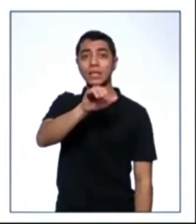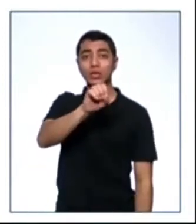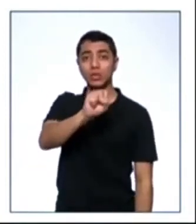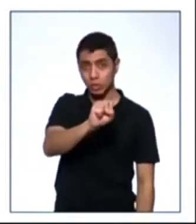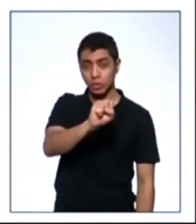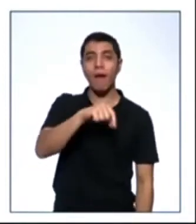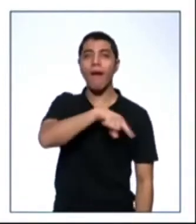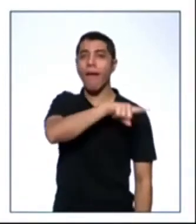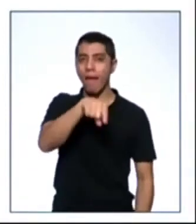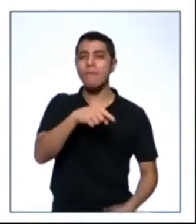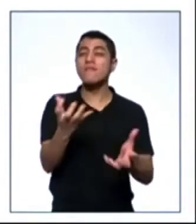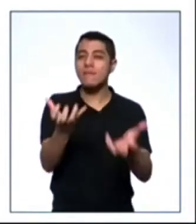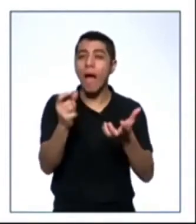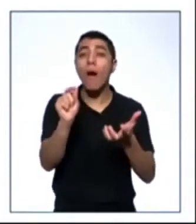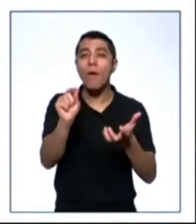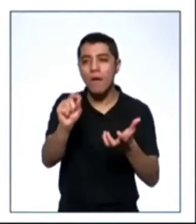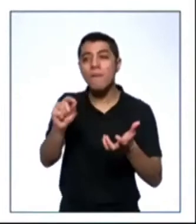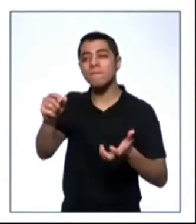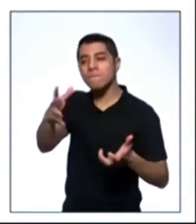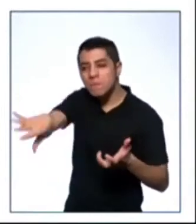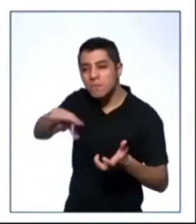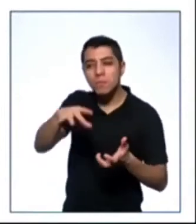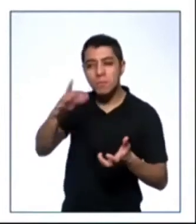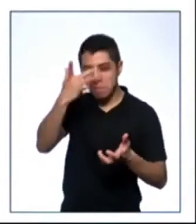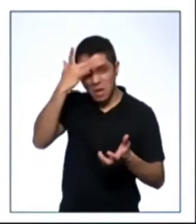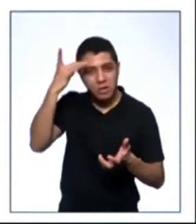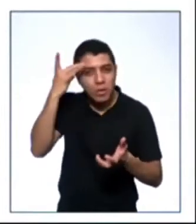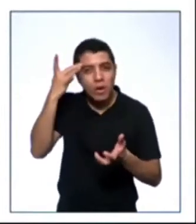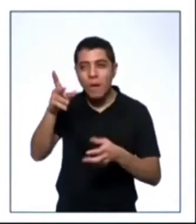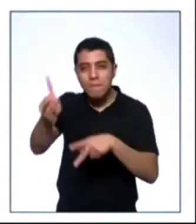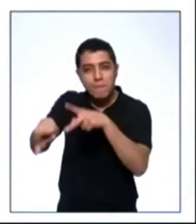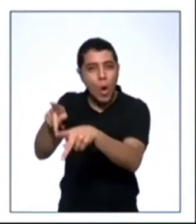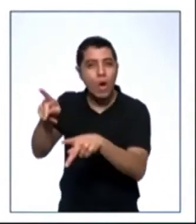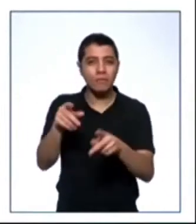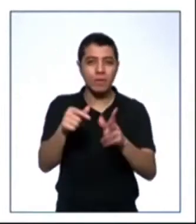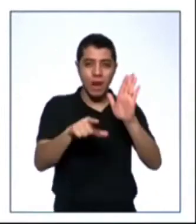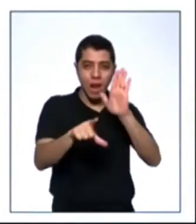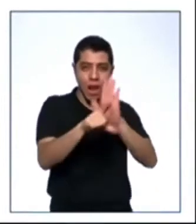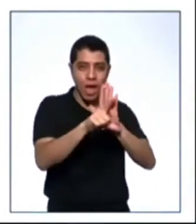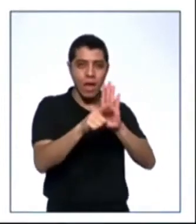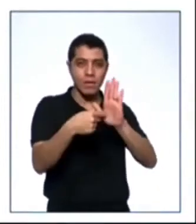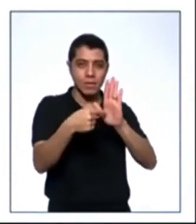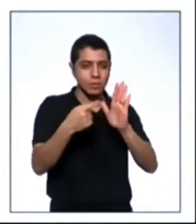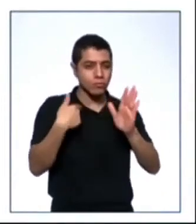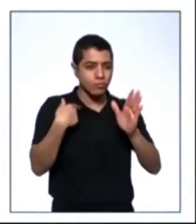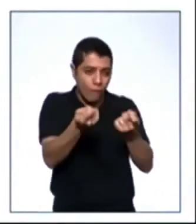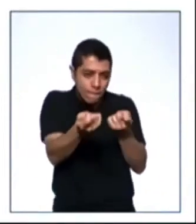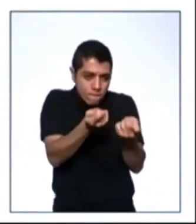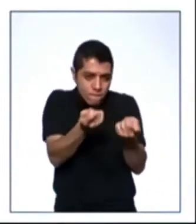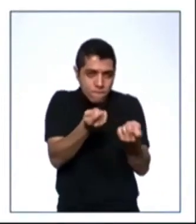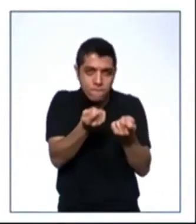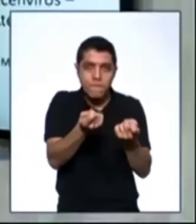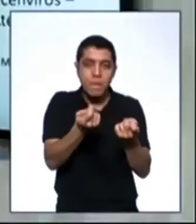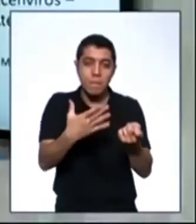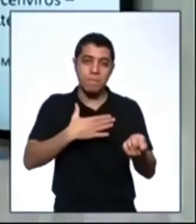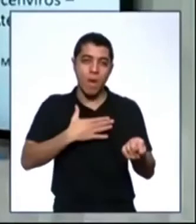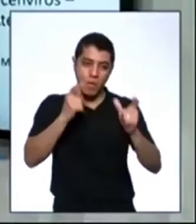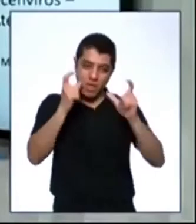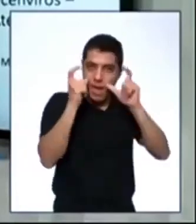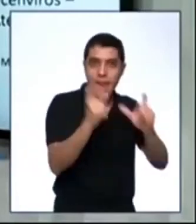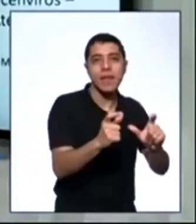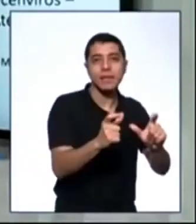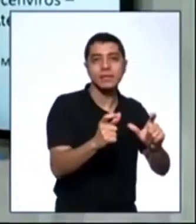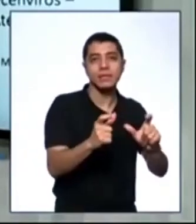aos patrícios manipular a justiça conforme seus interesses. Ou entende a importância de lei escrita? Olha pra mim, volta, rapidão, chega